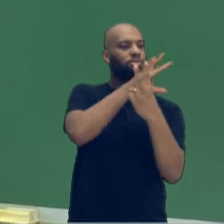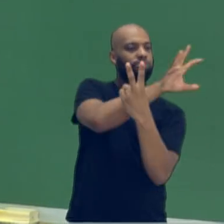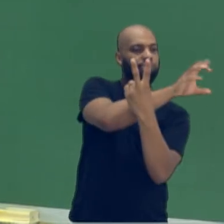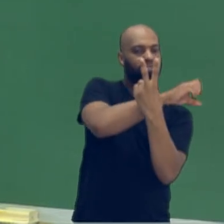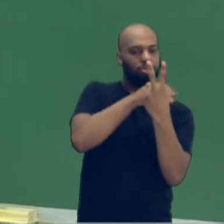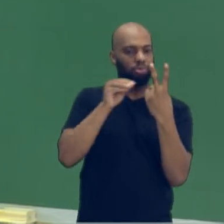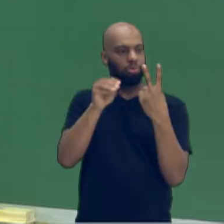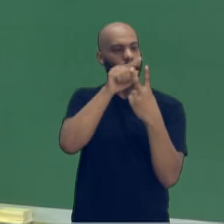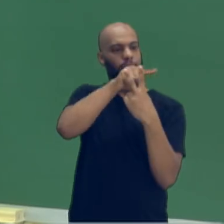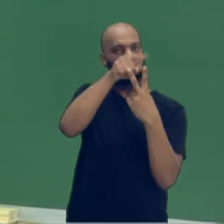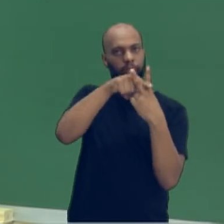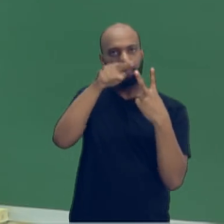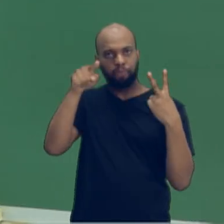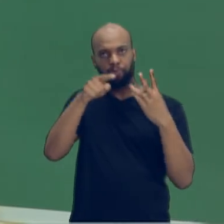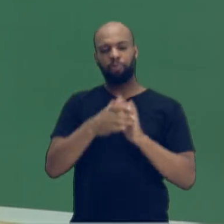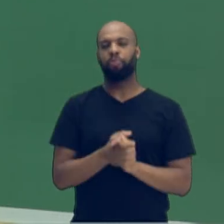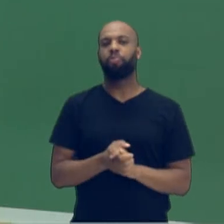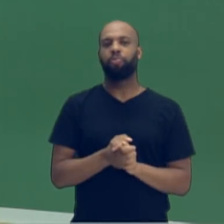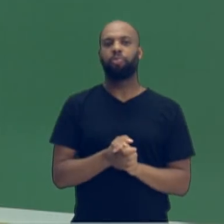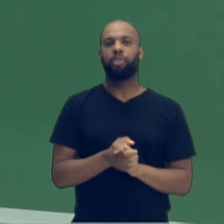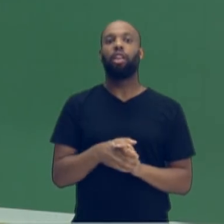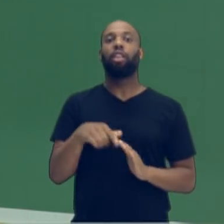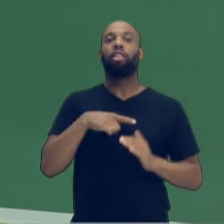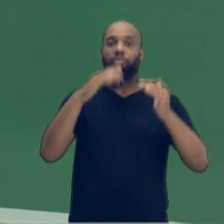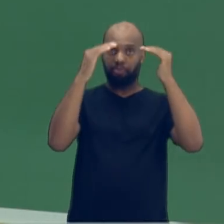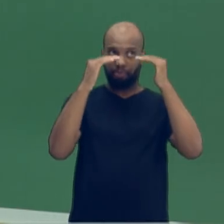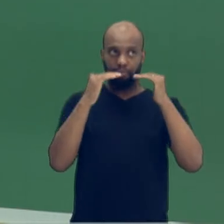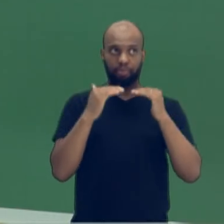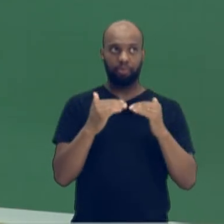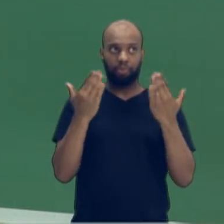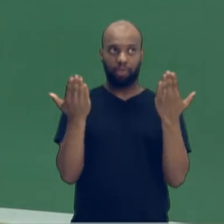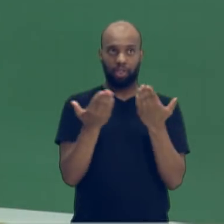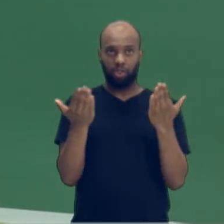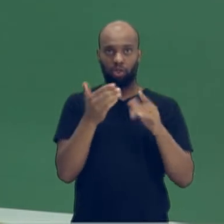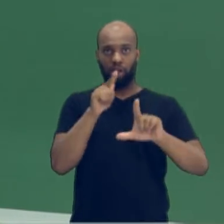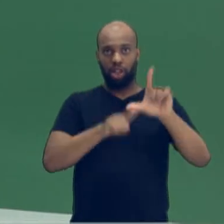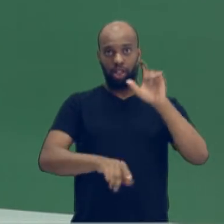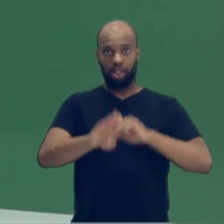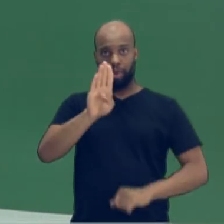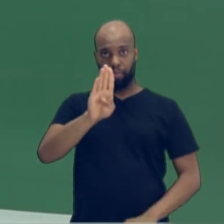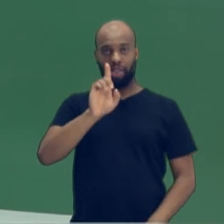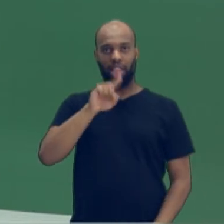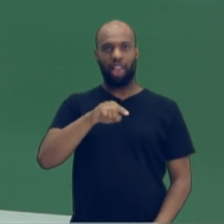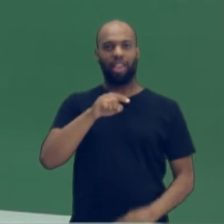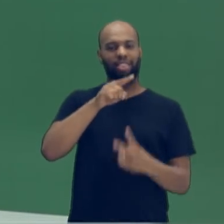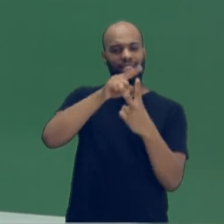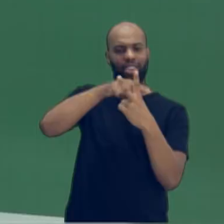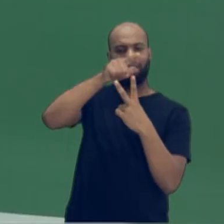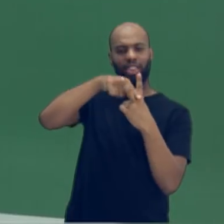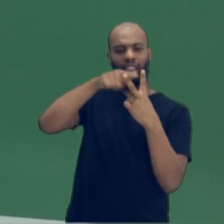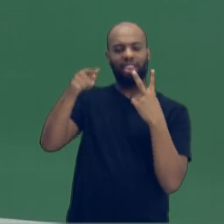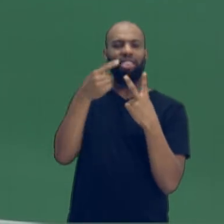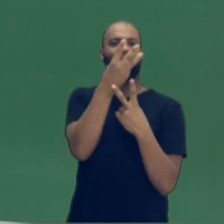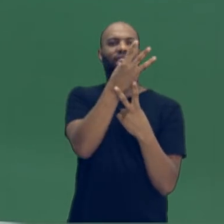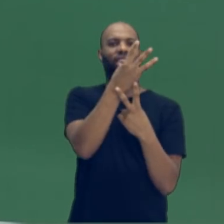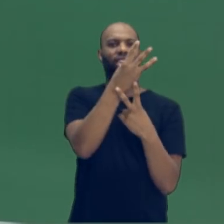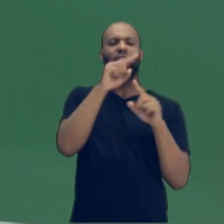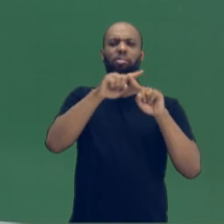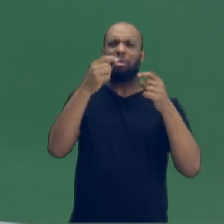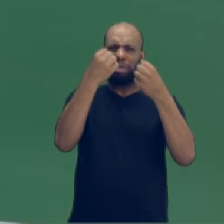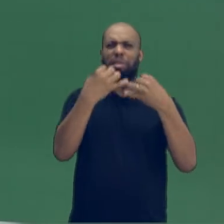fator externo ao radicando. Nós temos aqui uma raiz cúbica. Né? Vocês vão dizer, professor, mas você não explicou nenhum caso de raiz